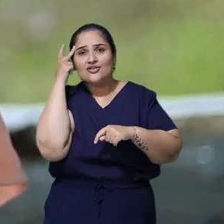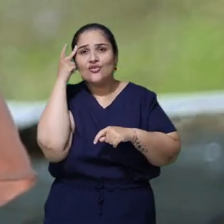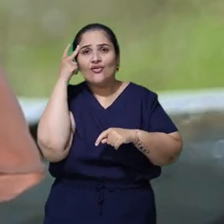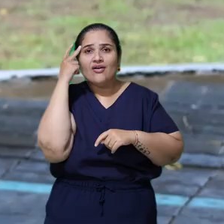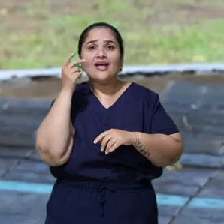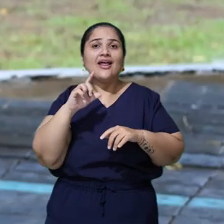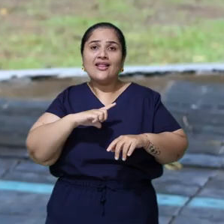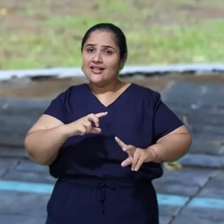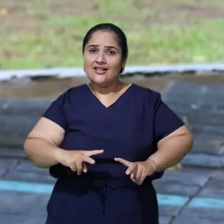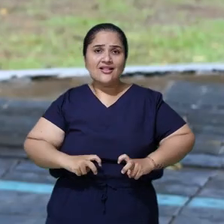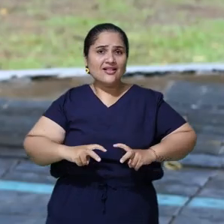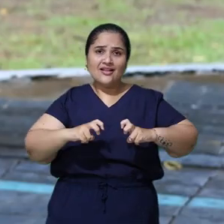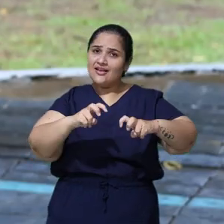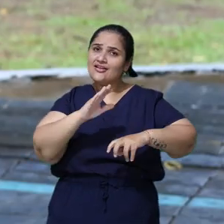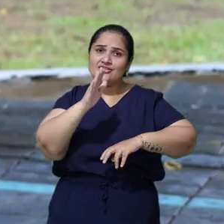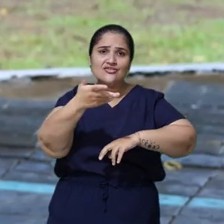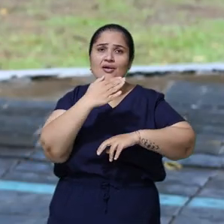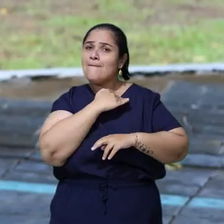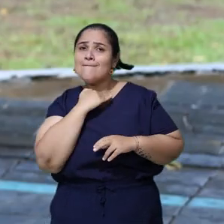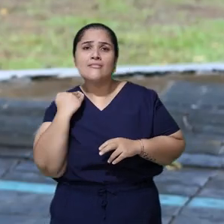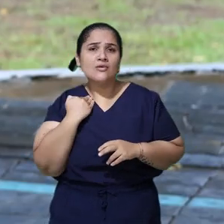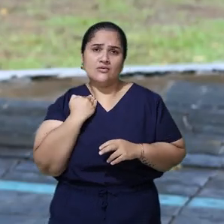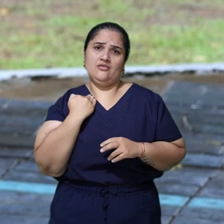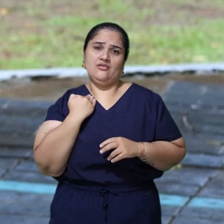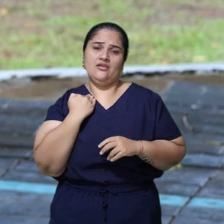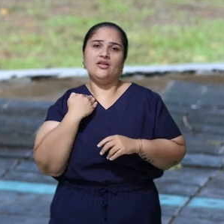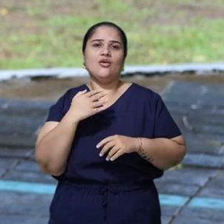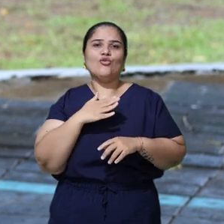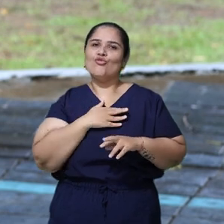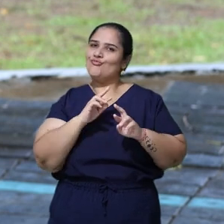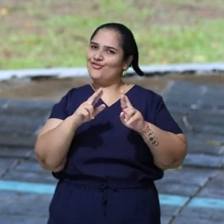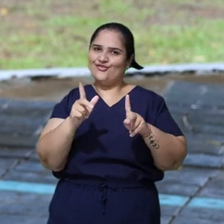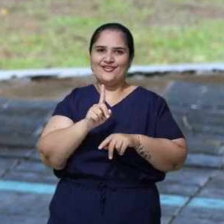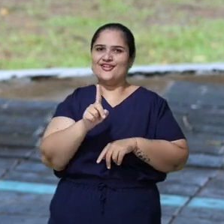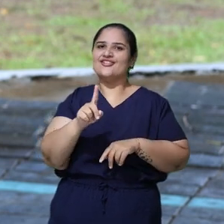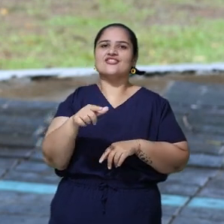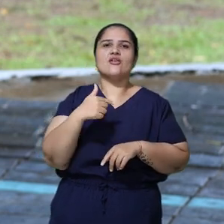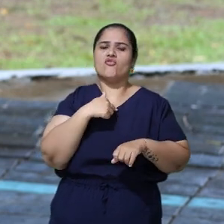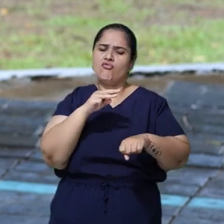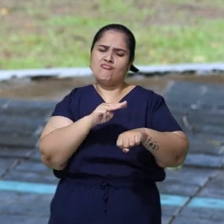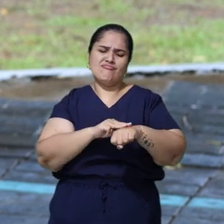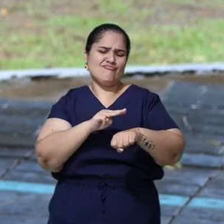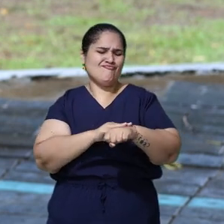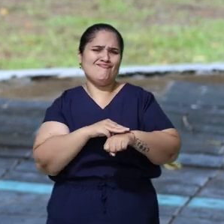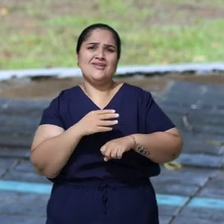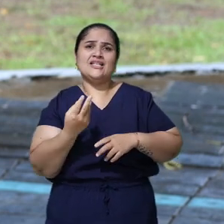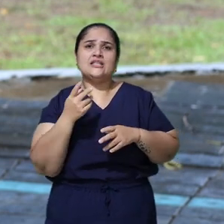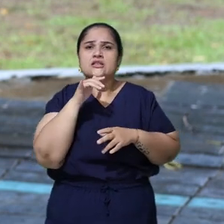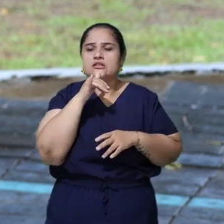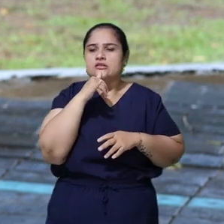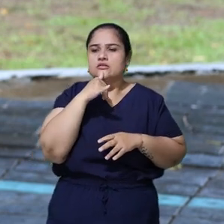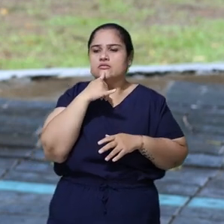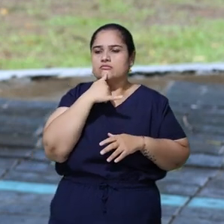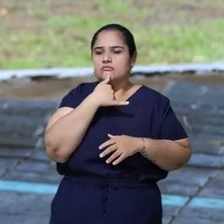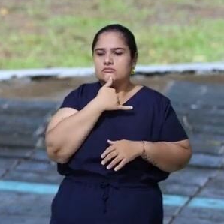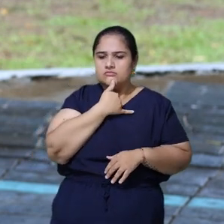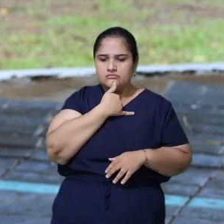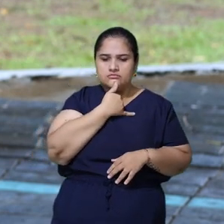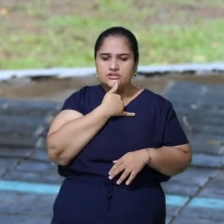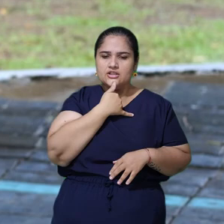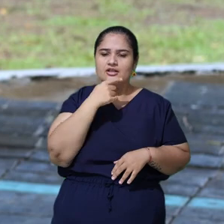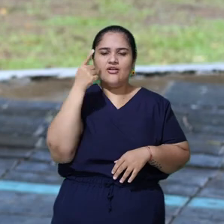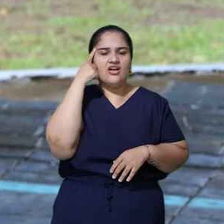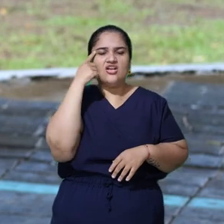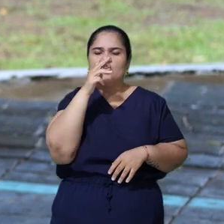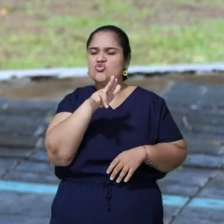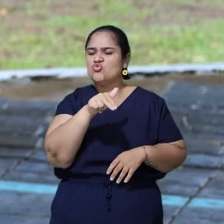de morte. Então comigo não foi diferente, foi um momento assim triste que eu acho que eu nunca vou